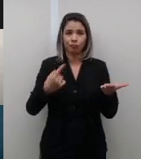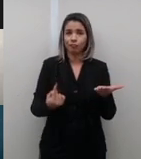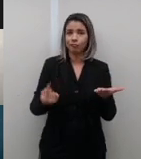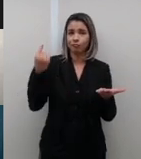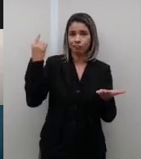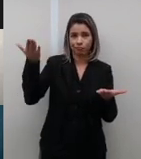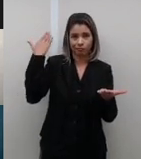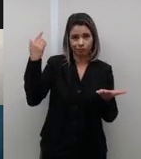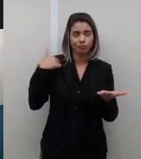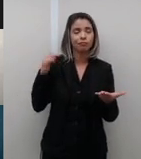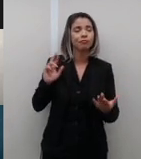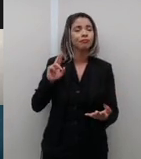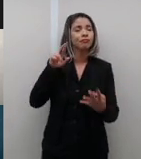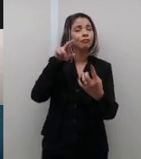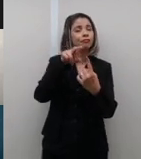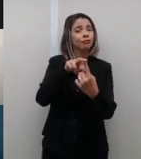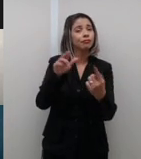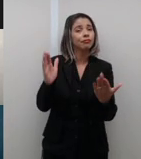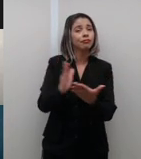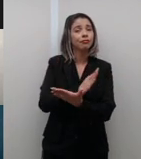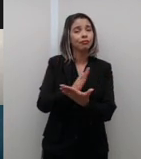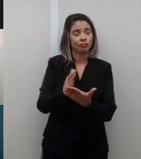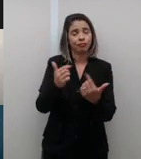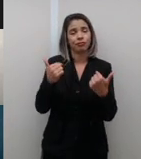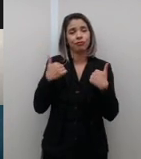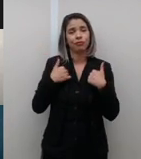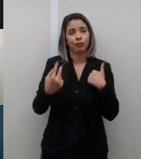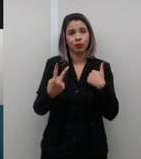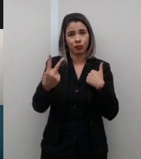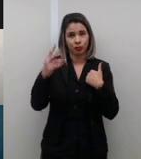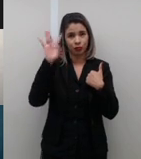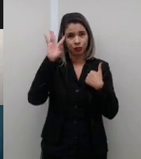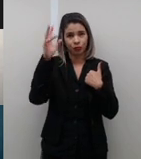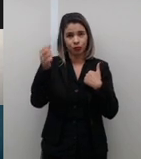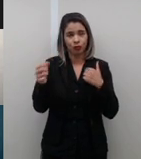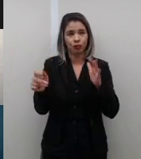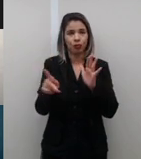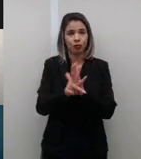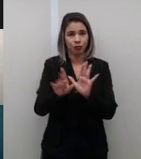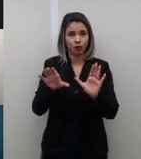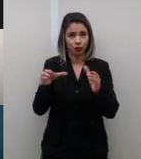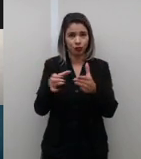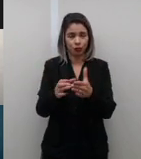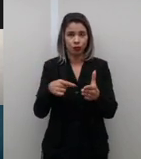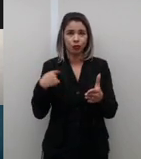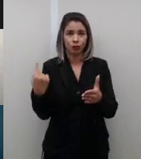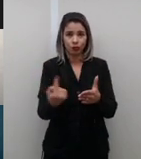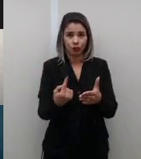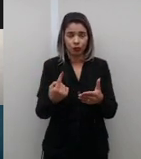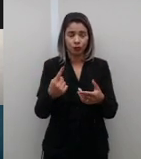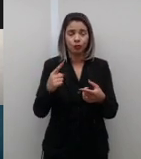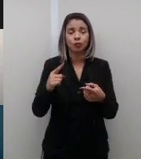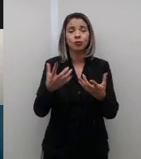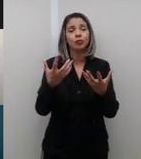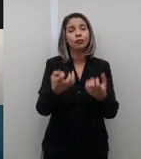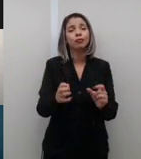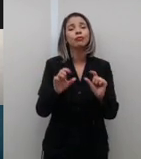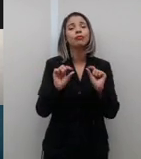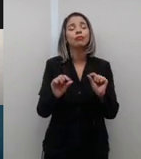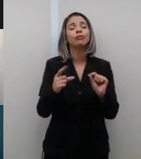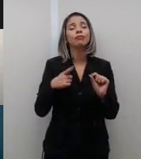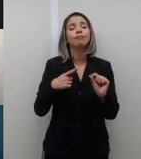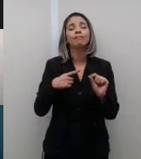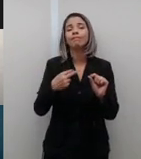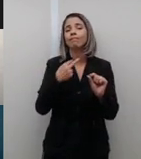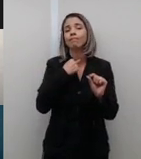a isso, faz referência a dois julgados aqui da turma. A primeira turma reconheceu a impossibilidade de manutenção do